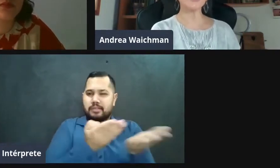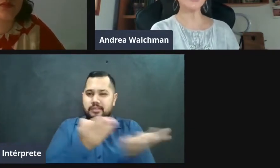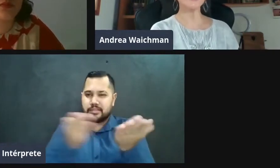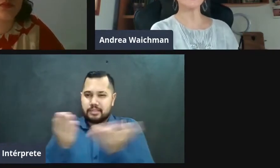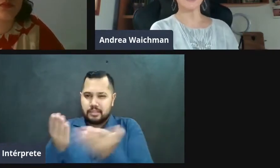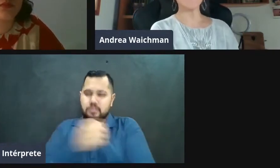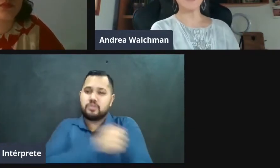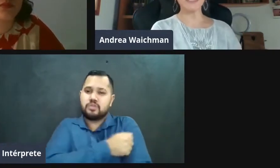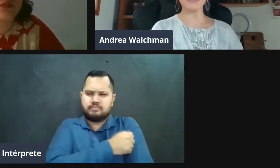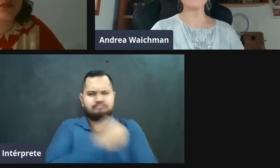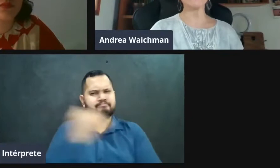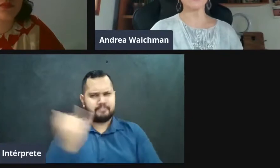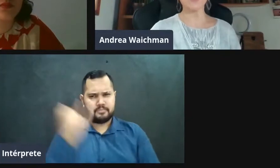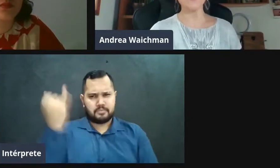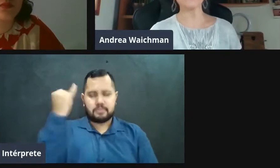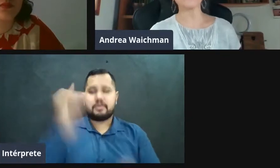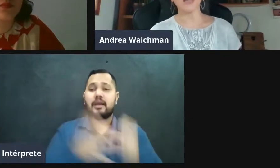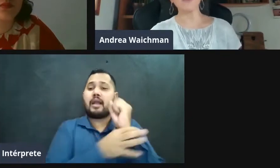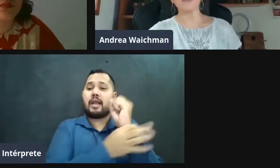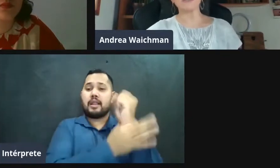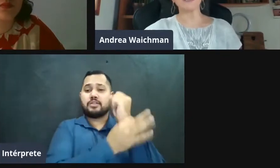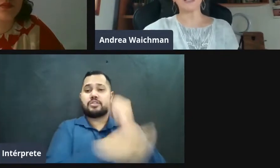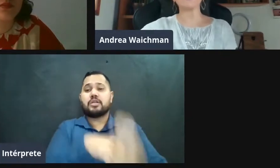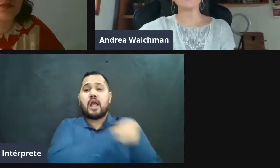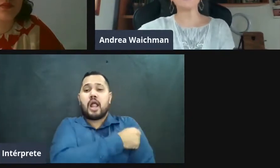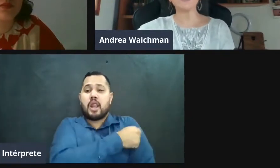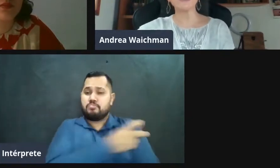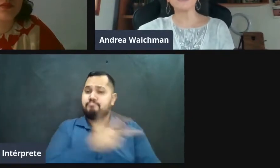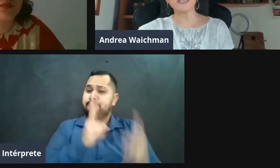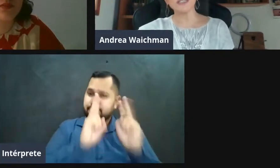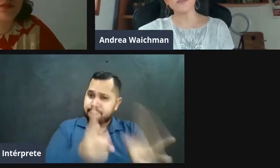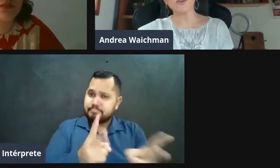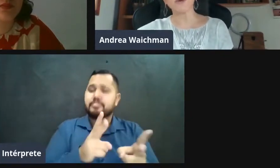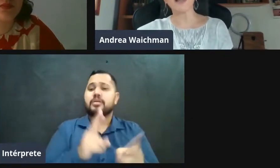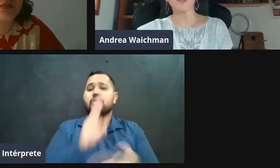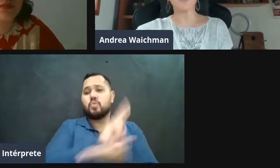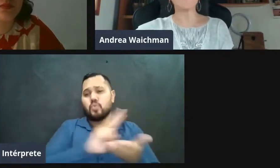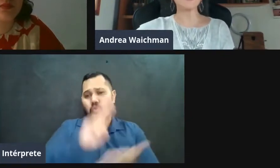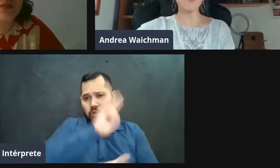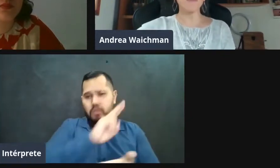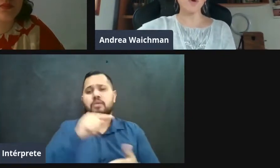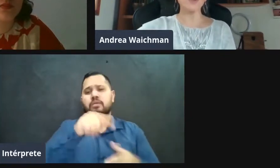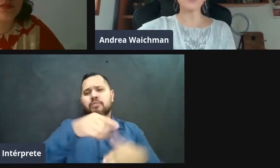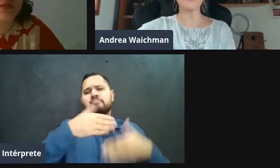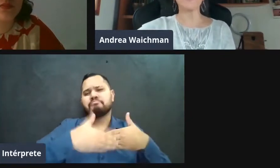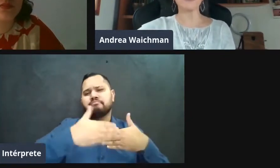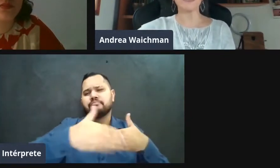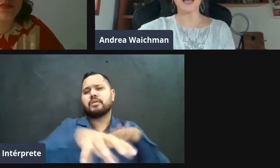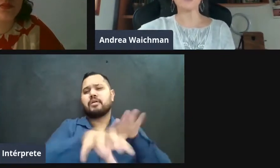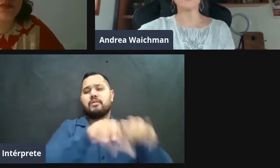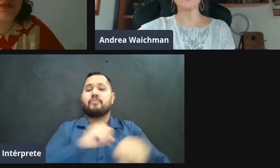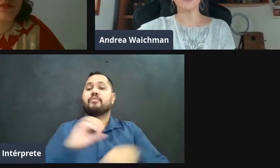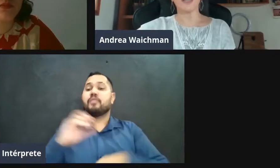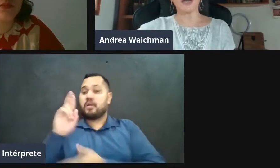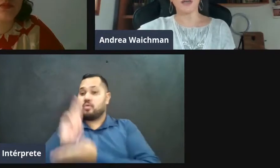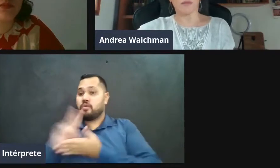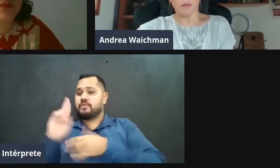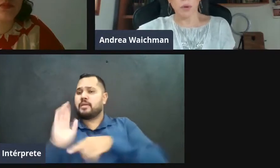gente garantir a permanência dos alunos na universidade, garantir que eles irão se formar a partir do apoio que a